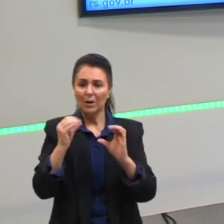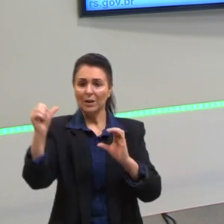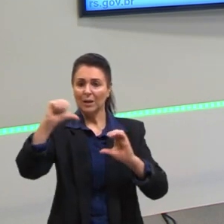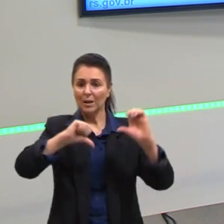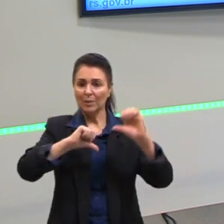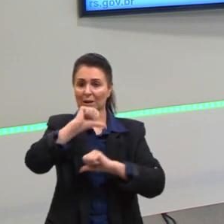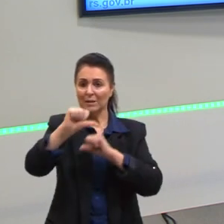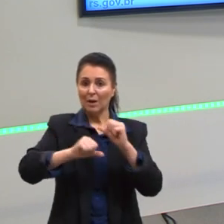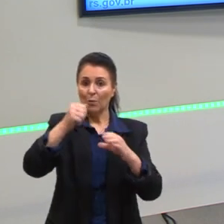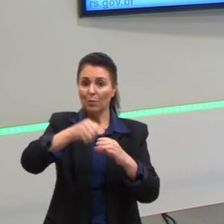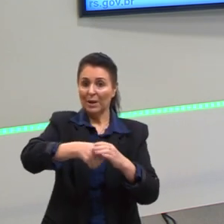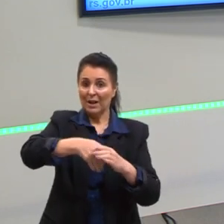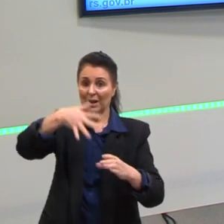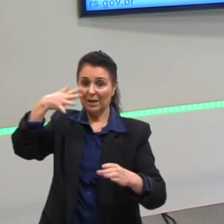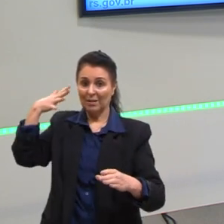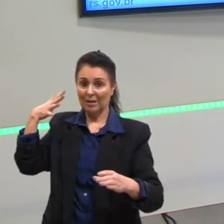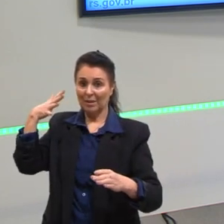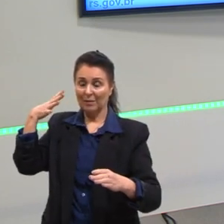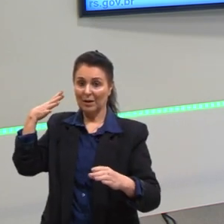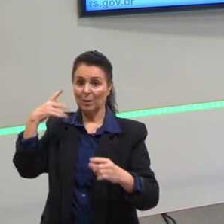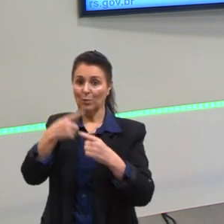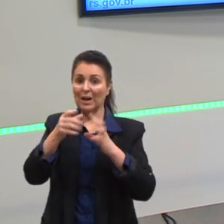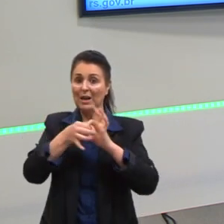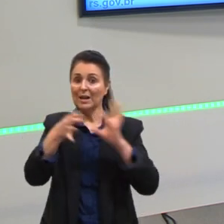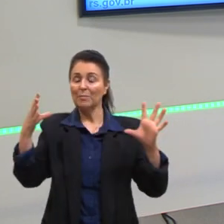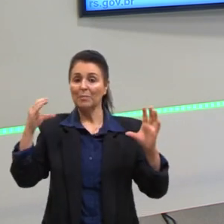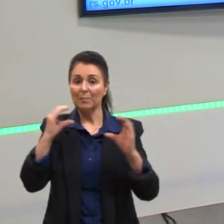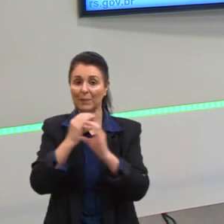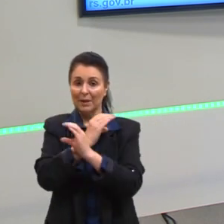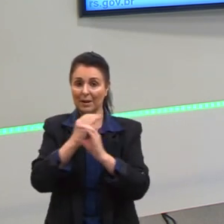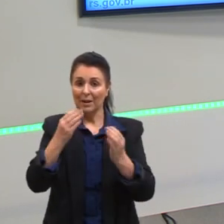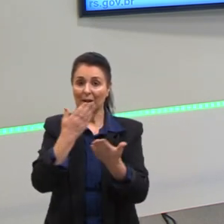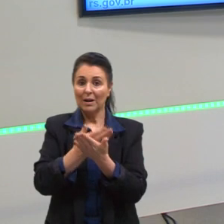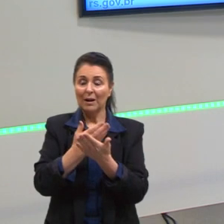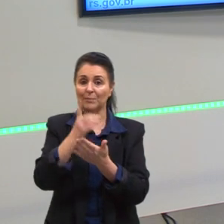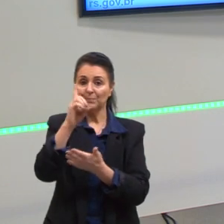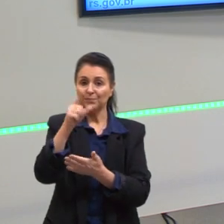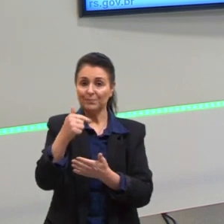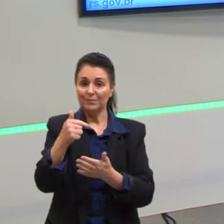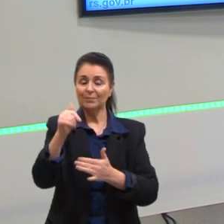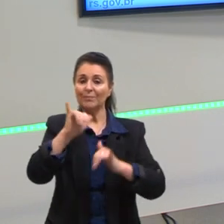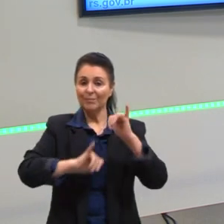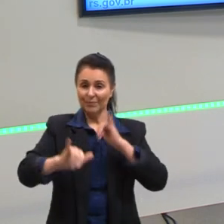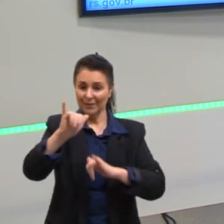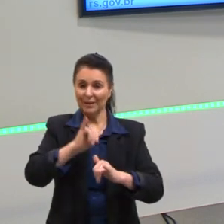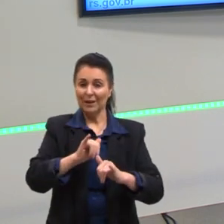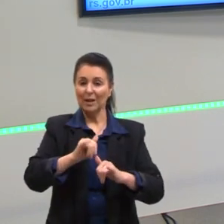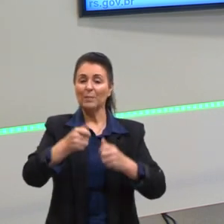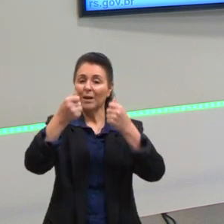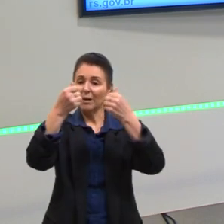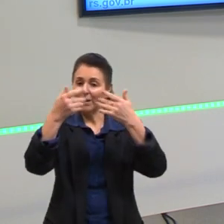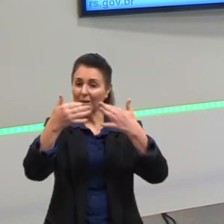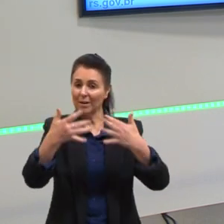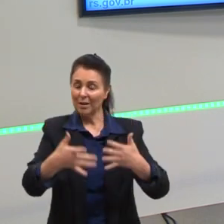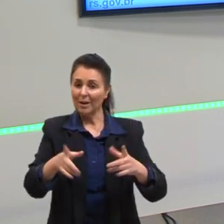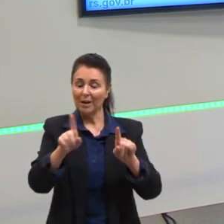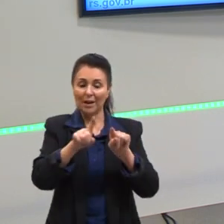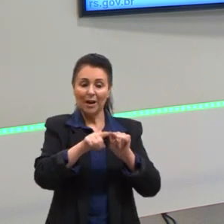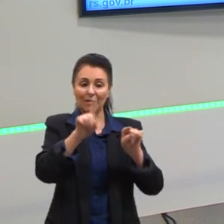exotérmica porque ela libera calor e lá na aula 17 de Química a gente viu que a variação